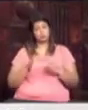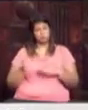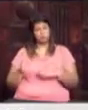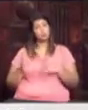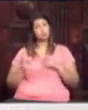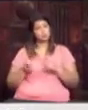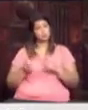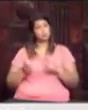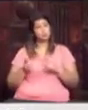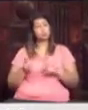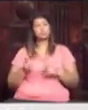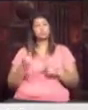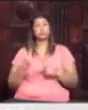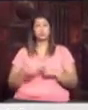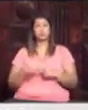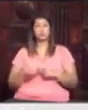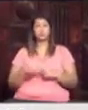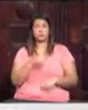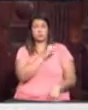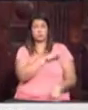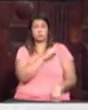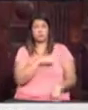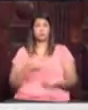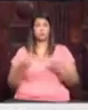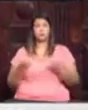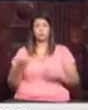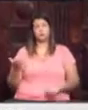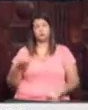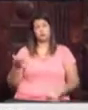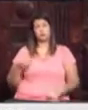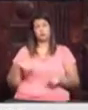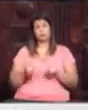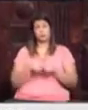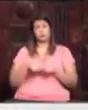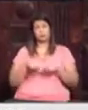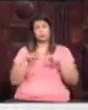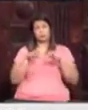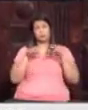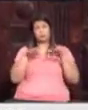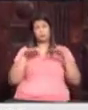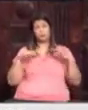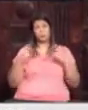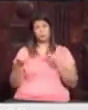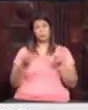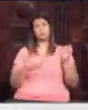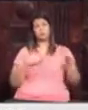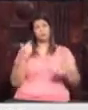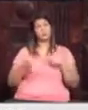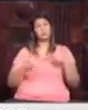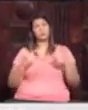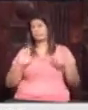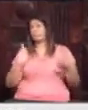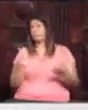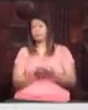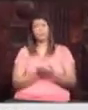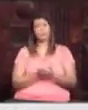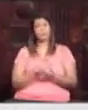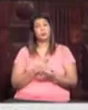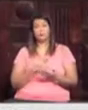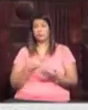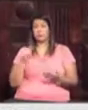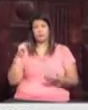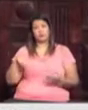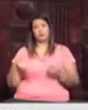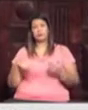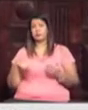pedido. Porque o Rio de Janeiro tem pressa e o Parlamento tem que continuar seus trabalhos independente do que quer que aconteça para além